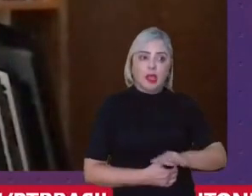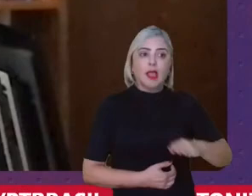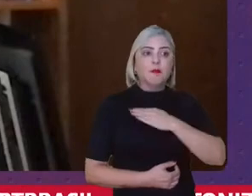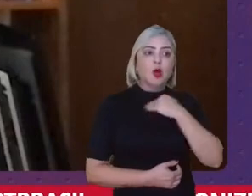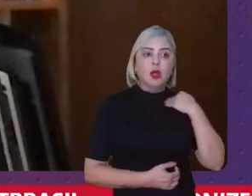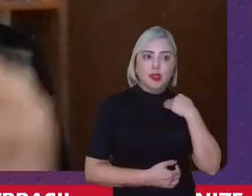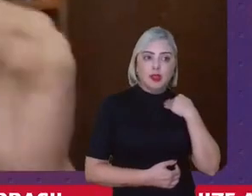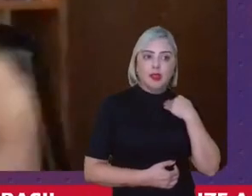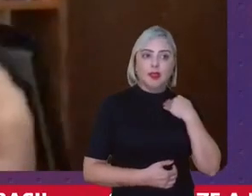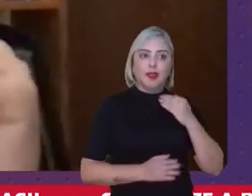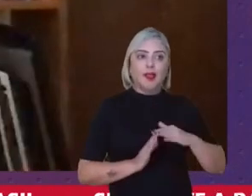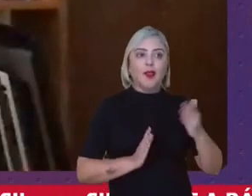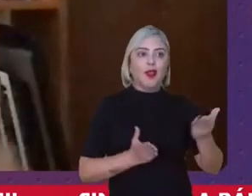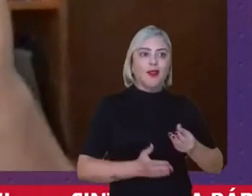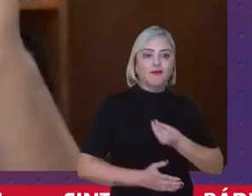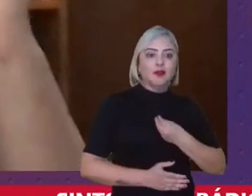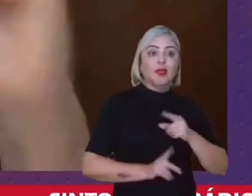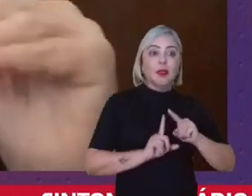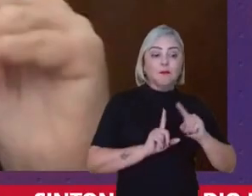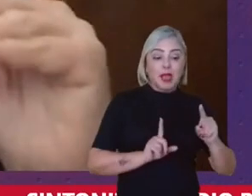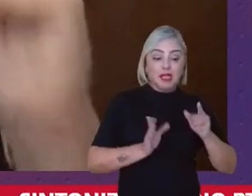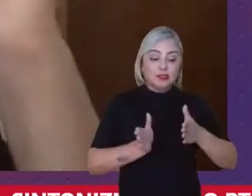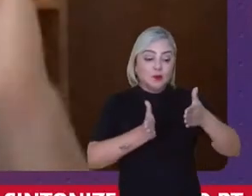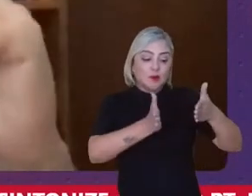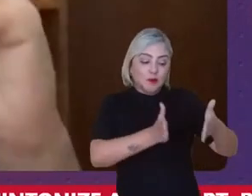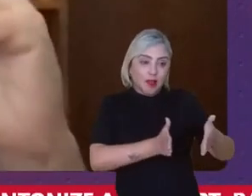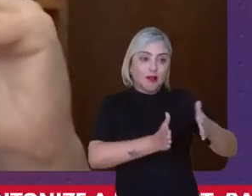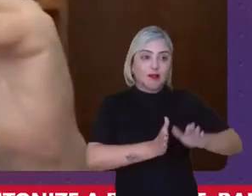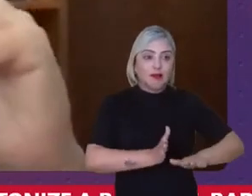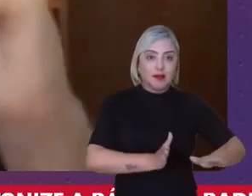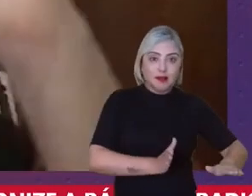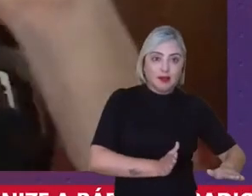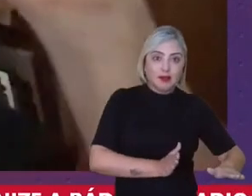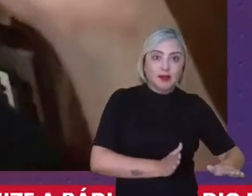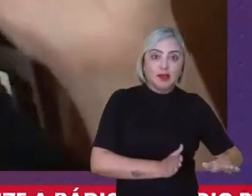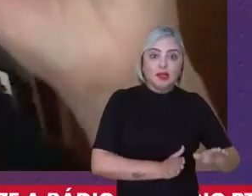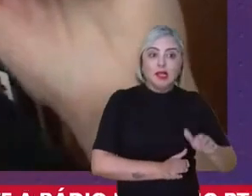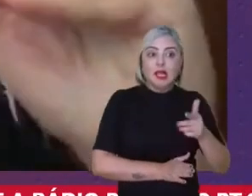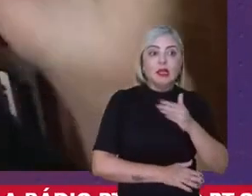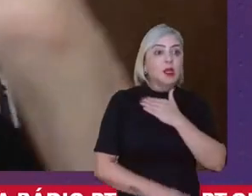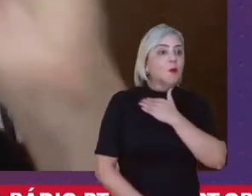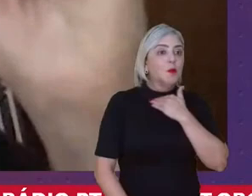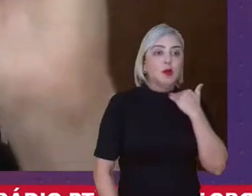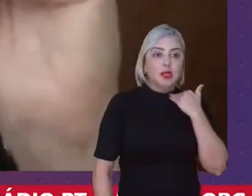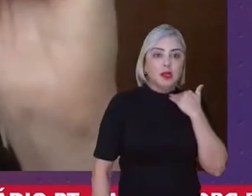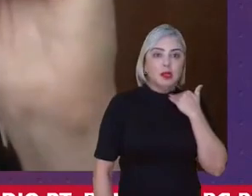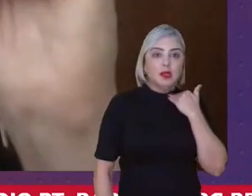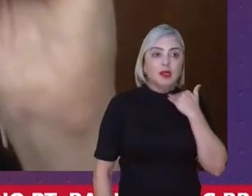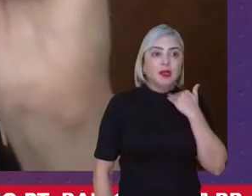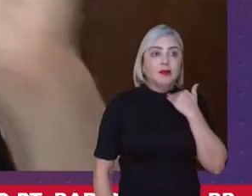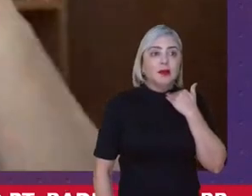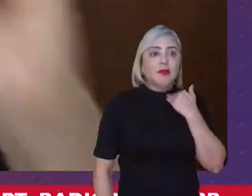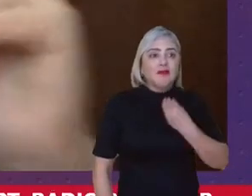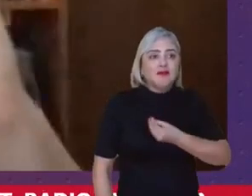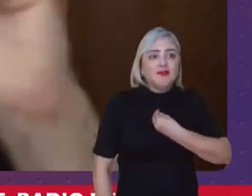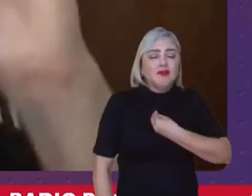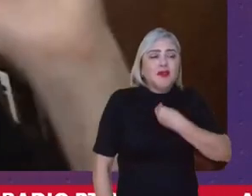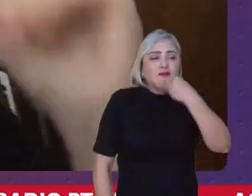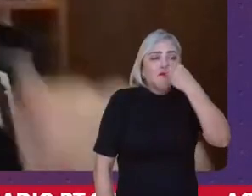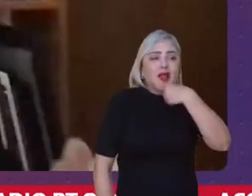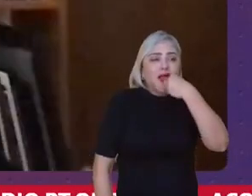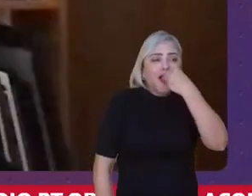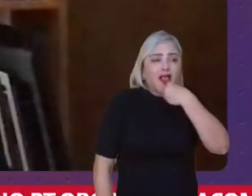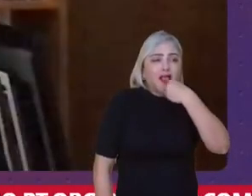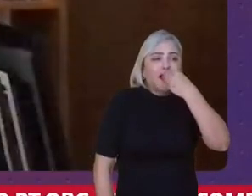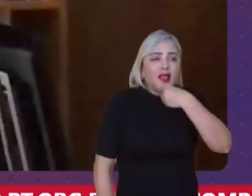morria e deixou de morrer, mas também tinha parte das crianças que não morria, mas estava desnutrida, e com isso